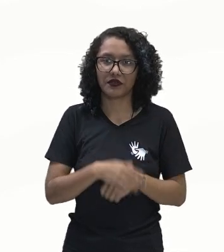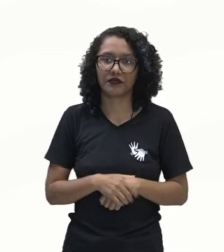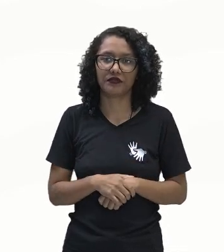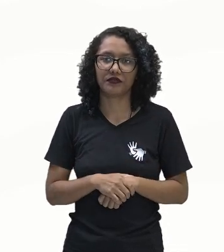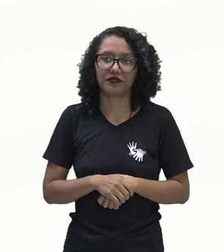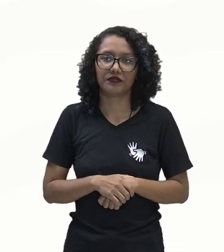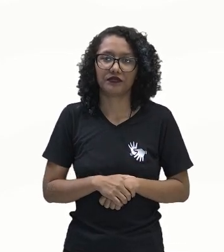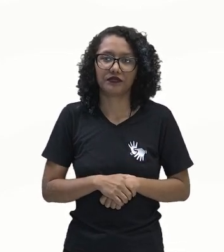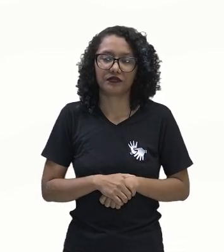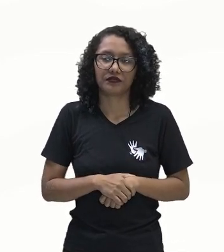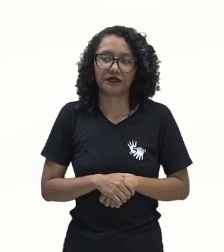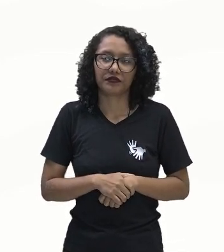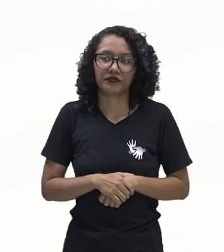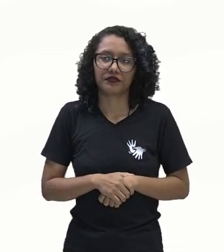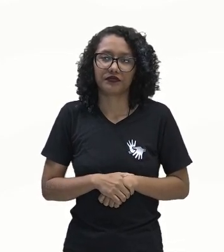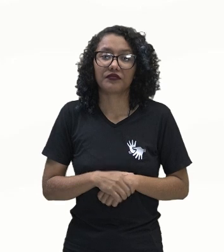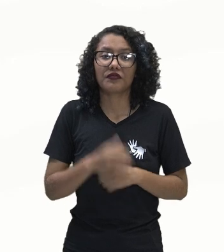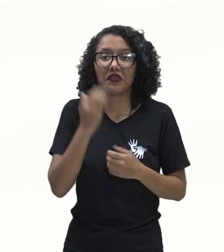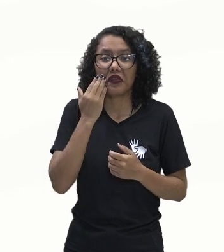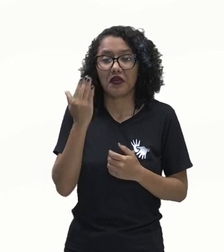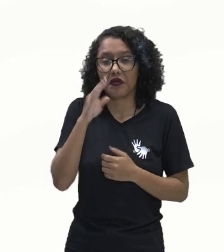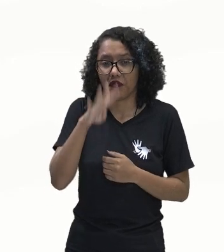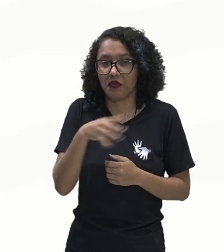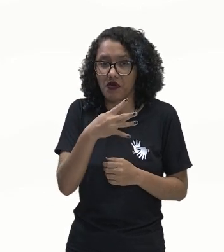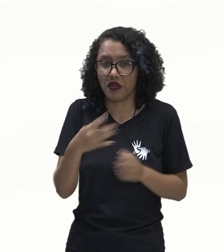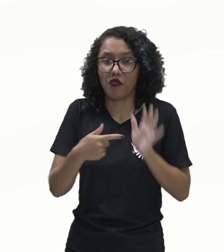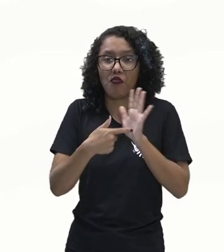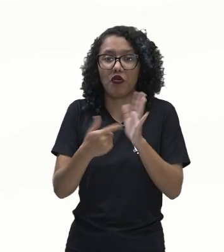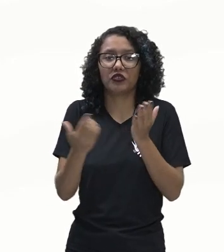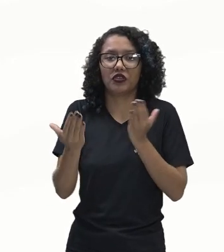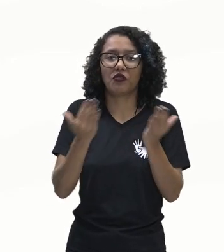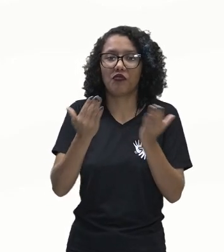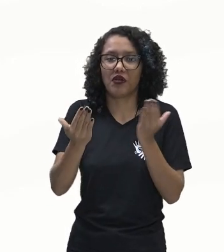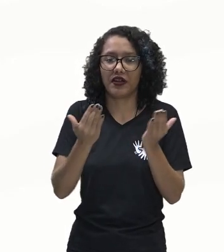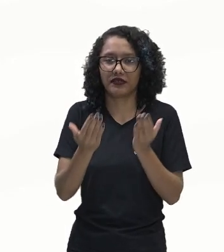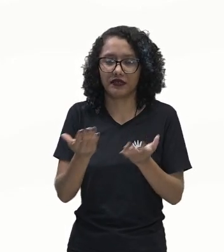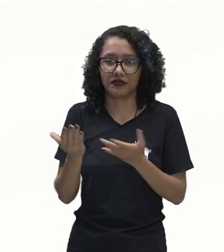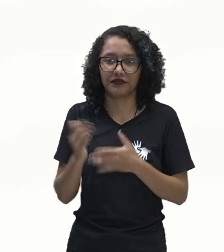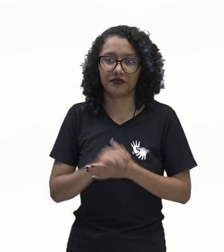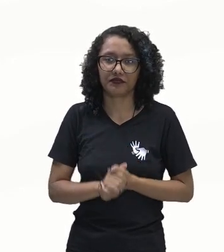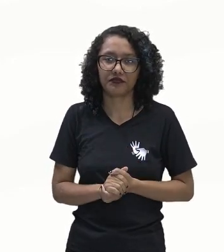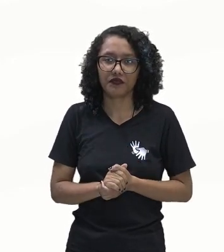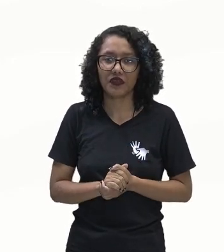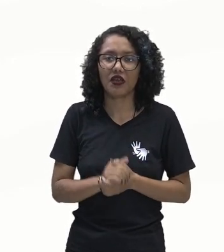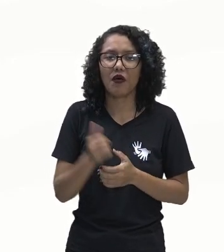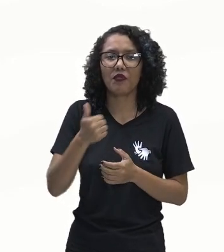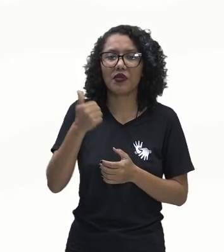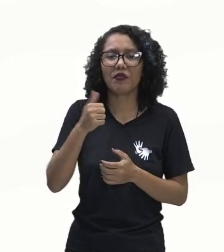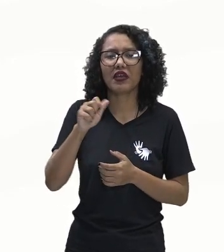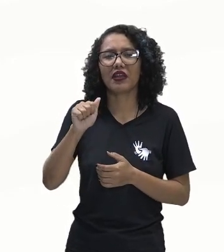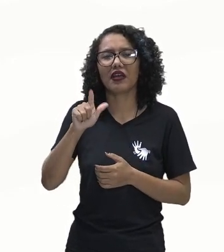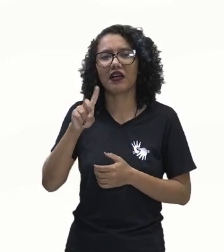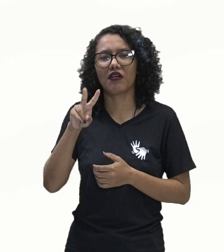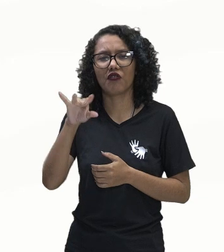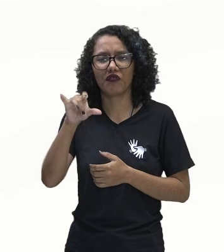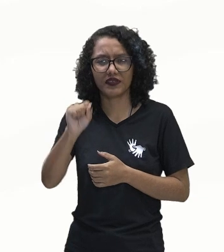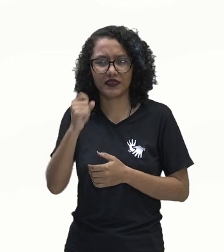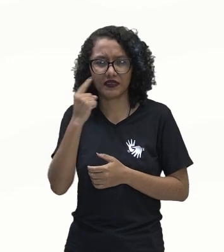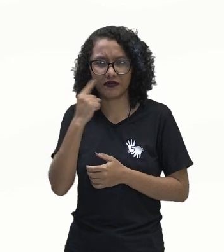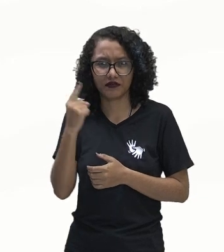mostra as tarifas e suas características. Então, tarifa Alves Branco, ela foi implementada